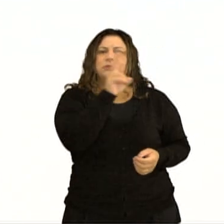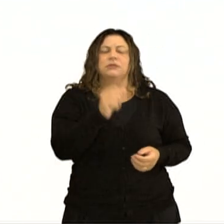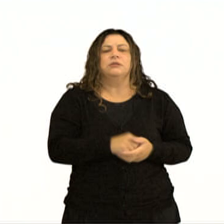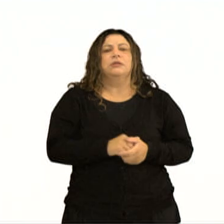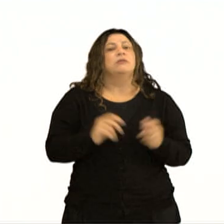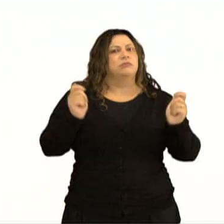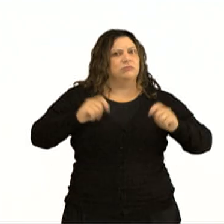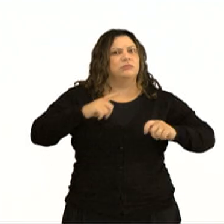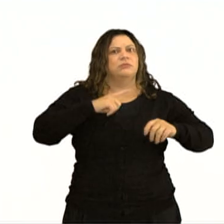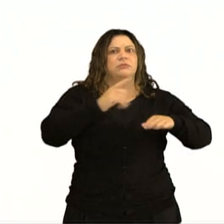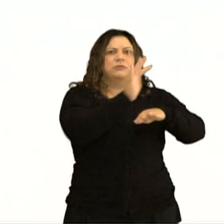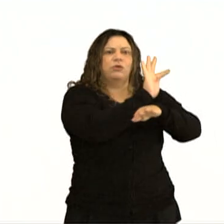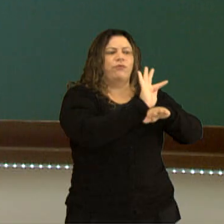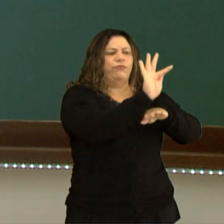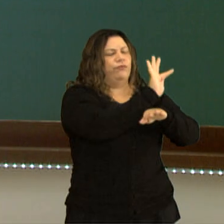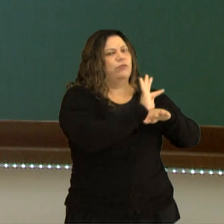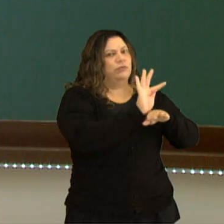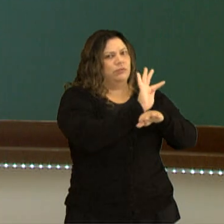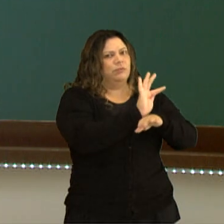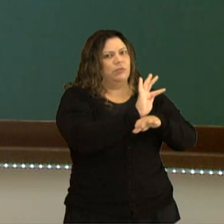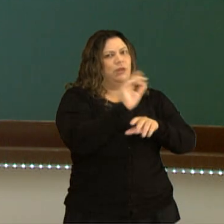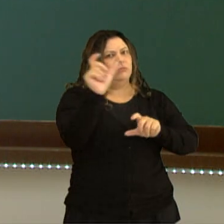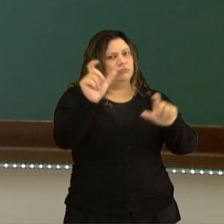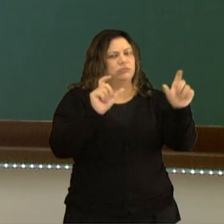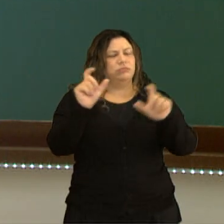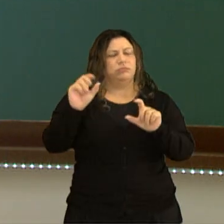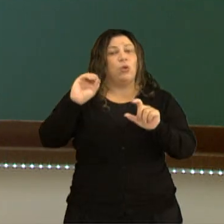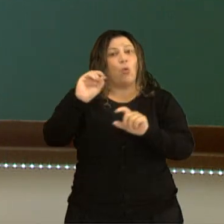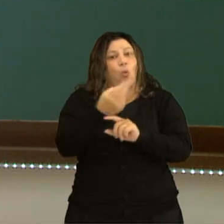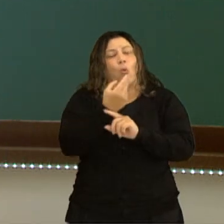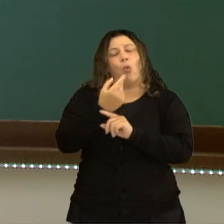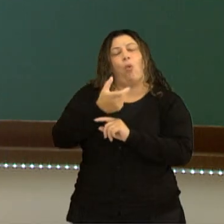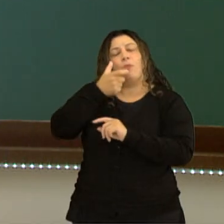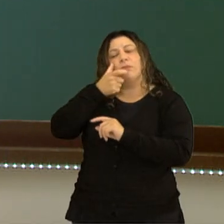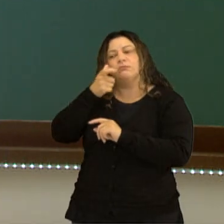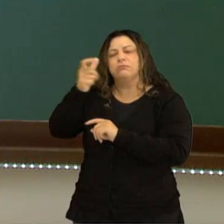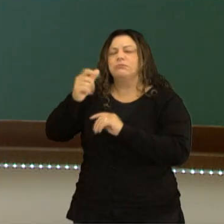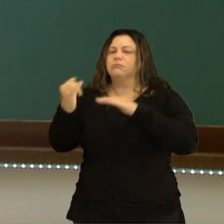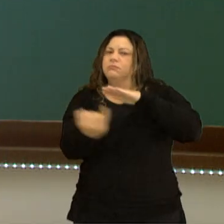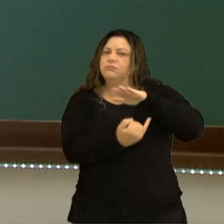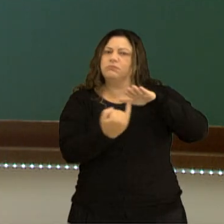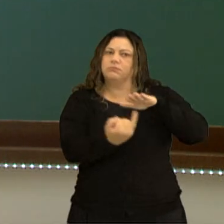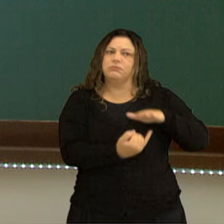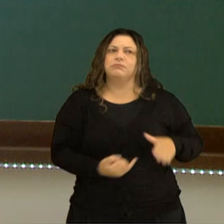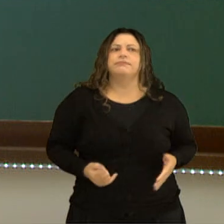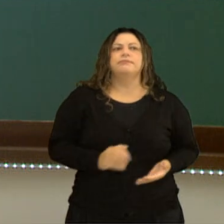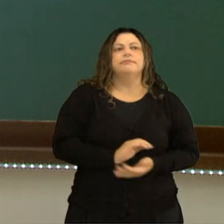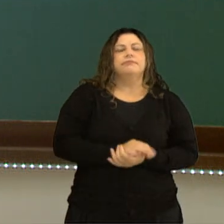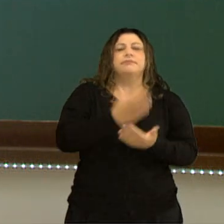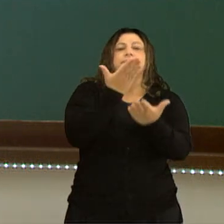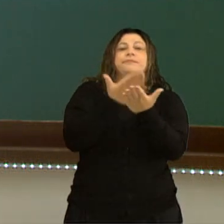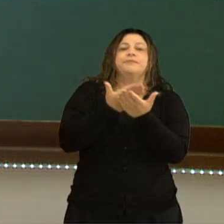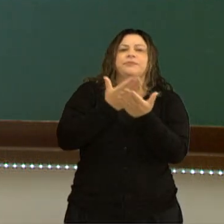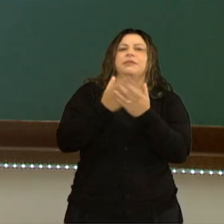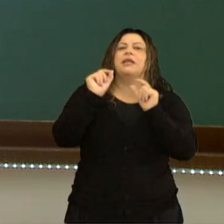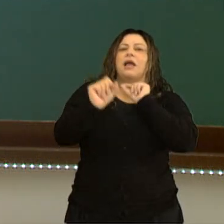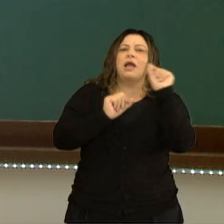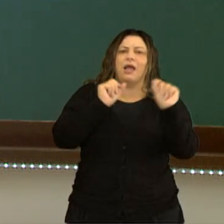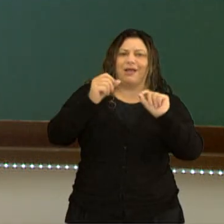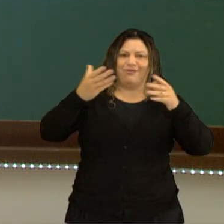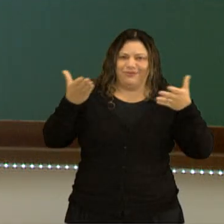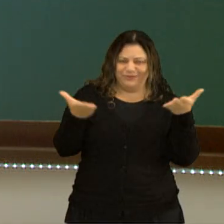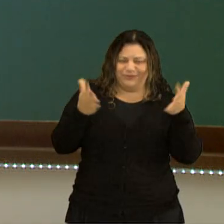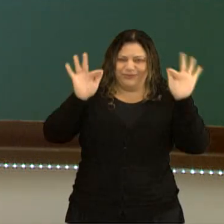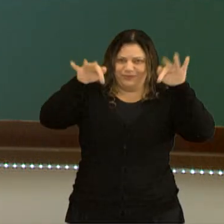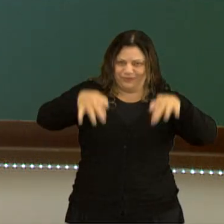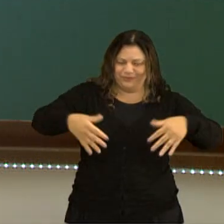uma linguagem formal, a não ser que, por intenção, você empregue uma informalidade. Estamos chegando ao fim e,